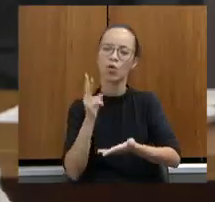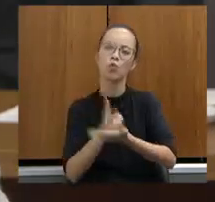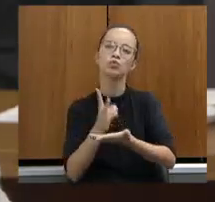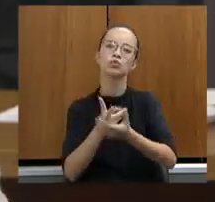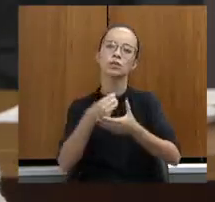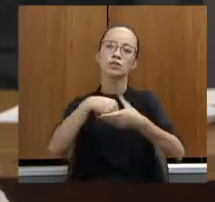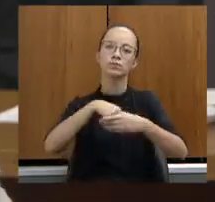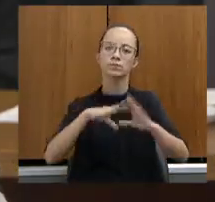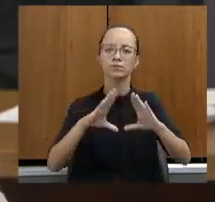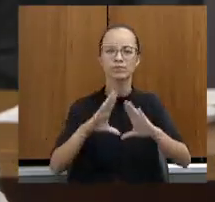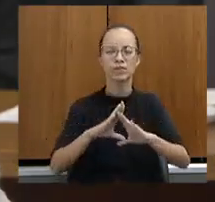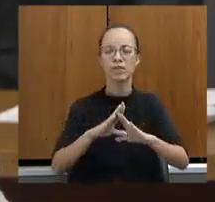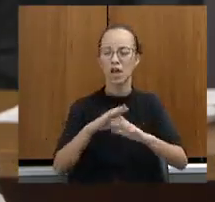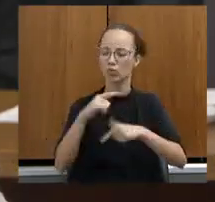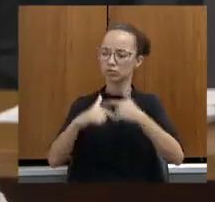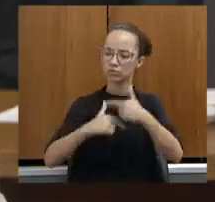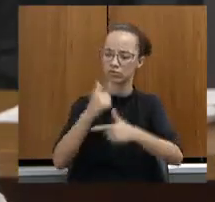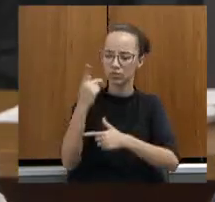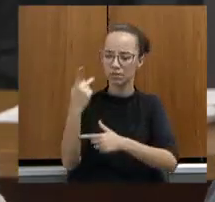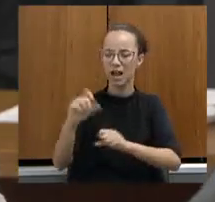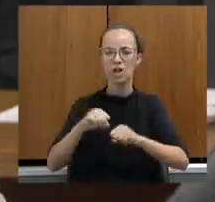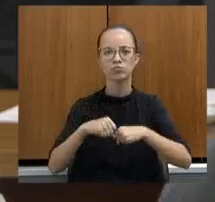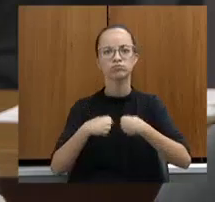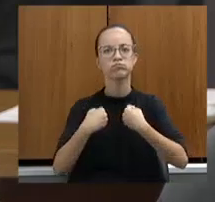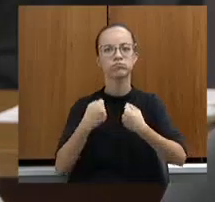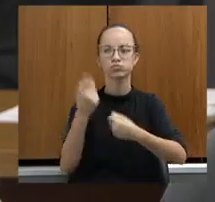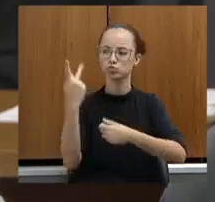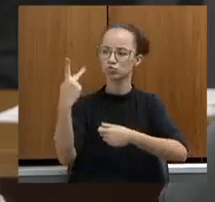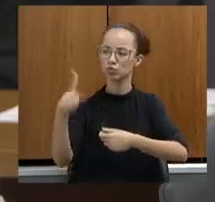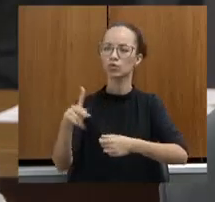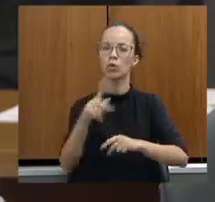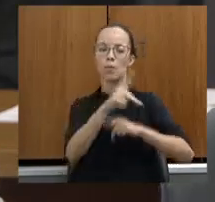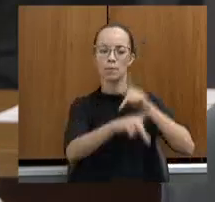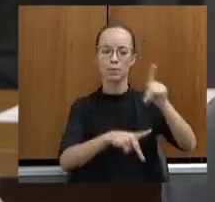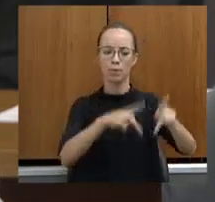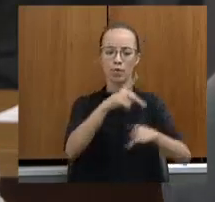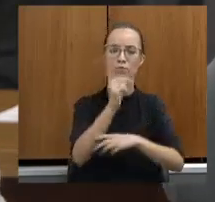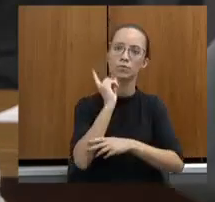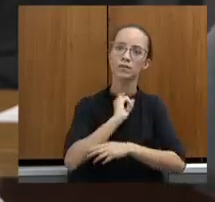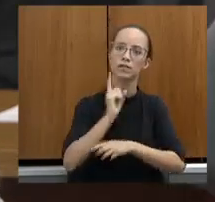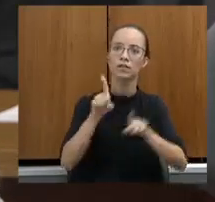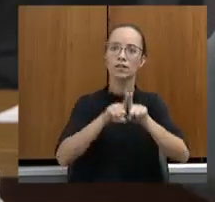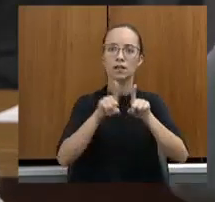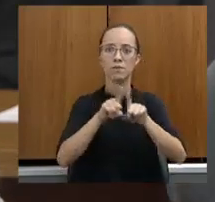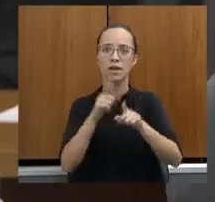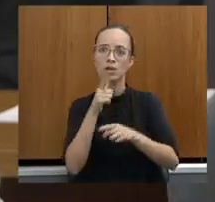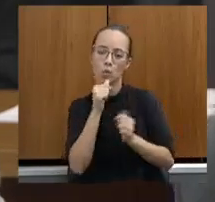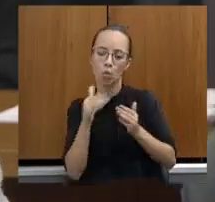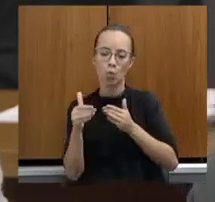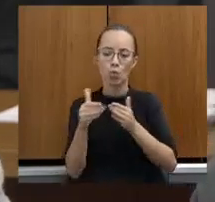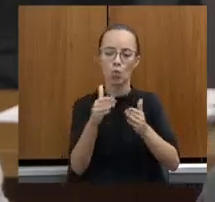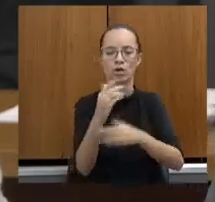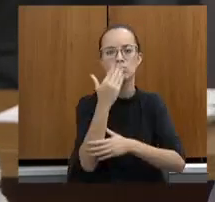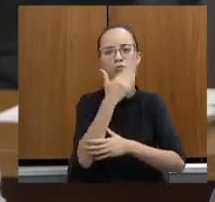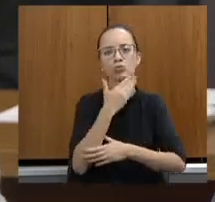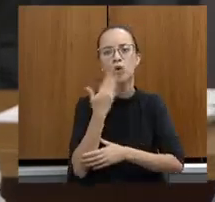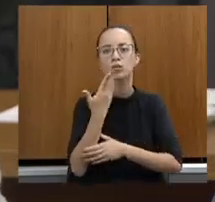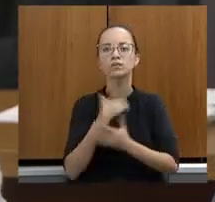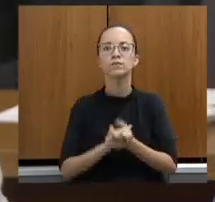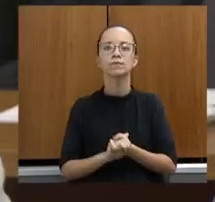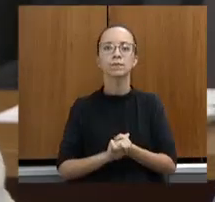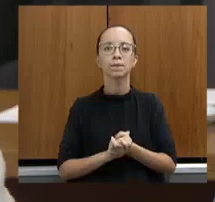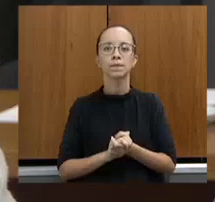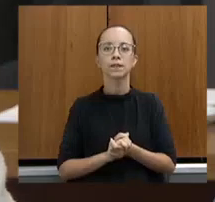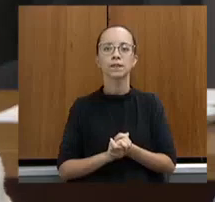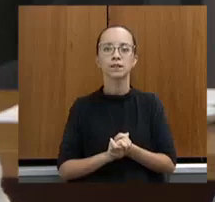mandatos de muito trabalho de muita dedicação ao povo Mineiro é o povo do Rio Doce de um empenho sempre de trazer